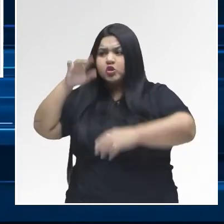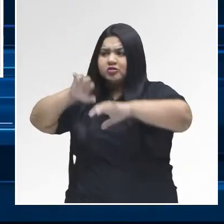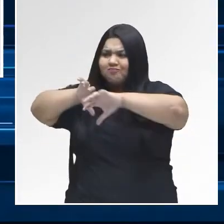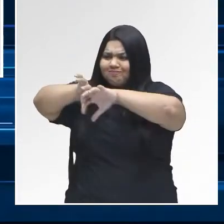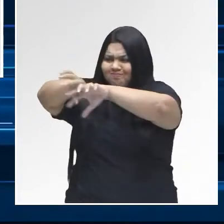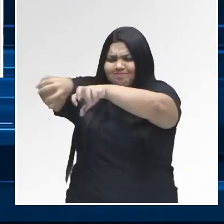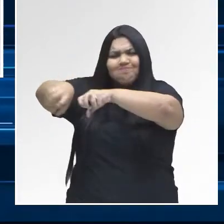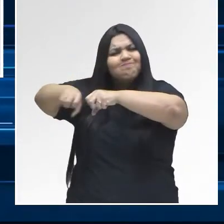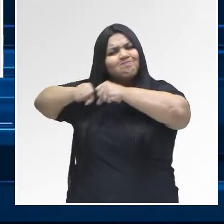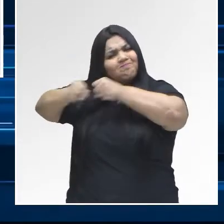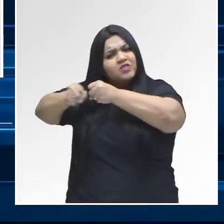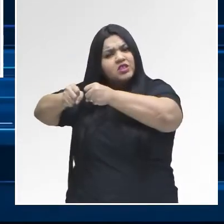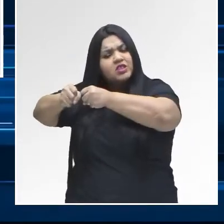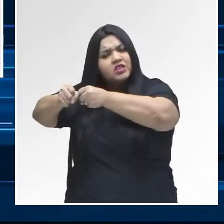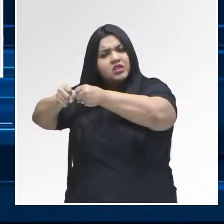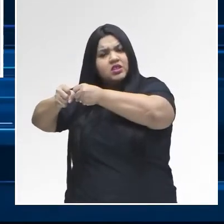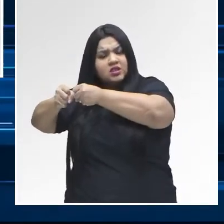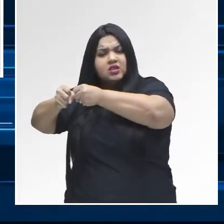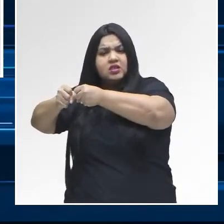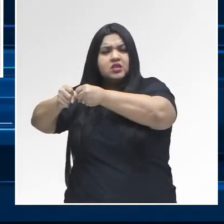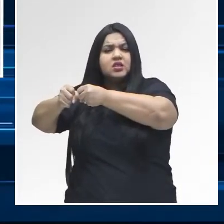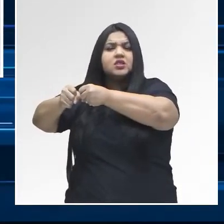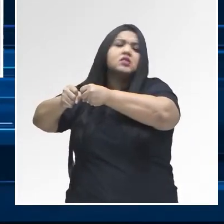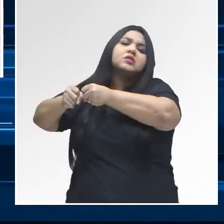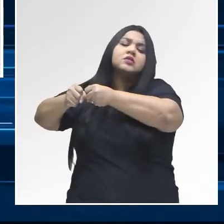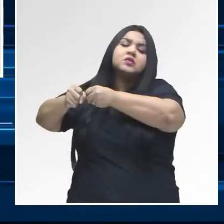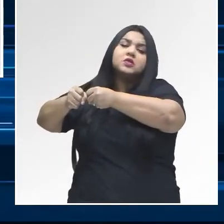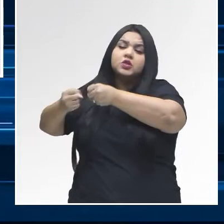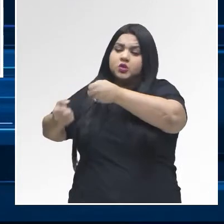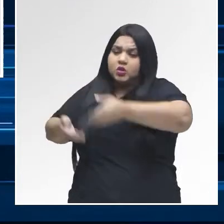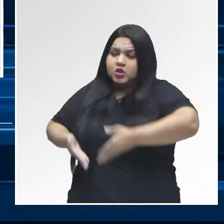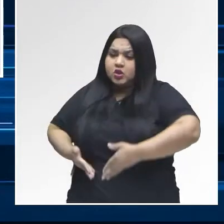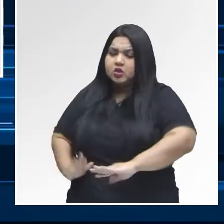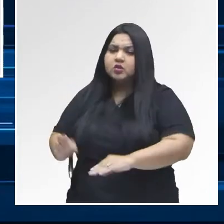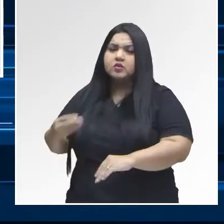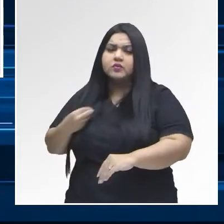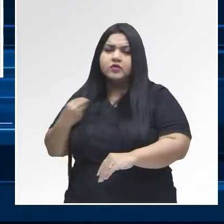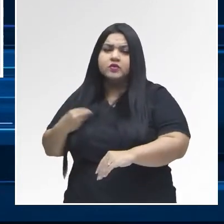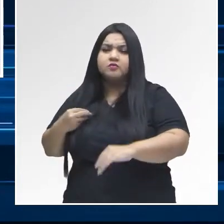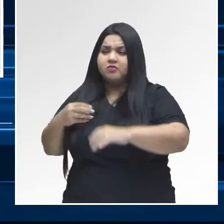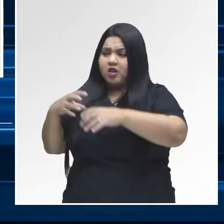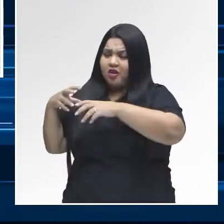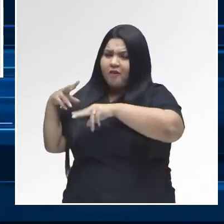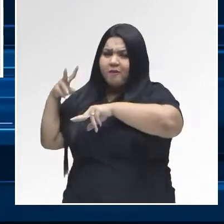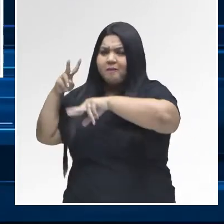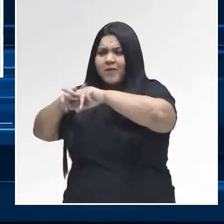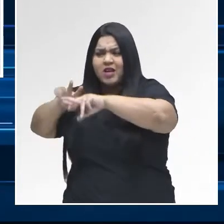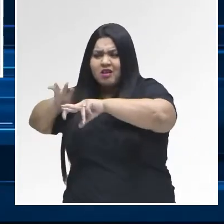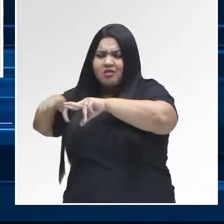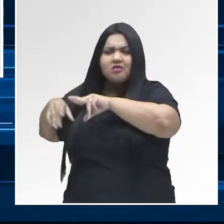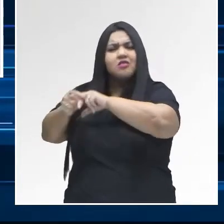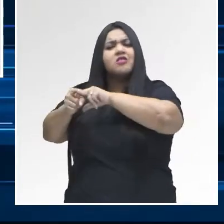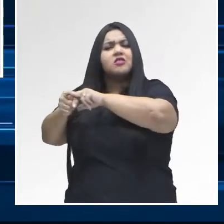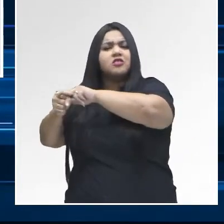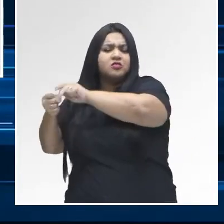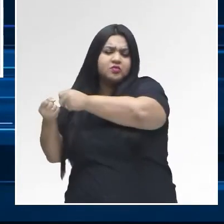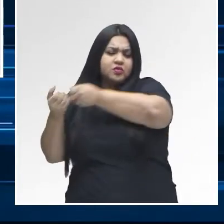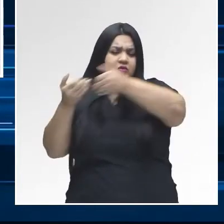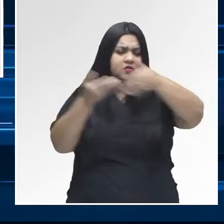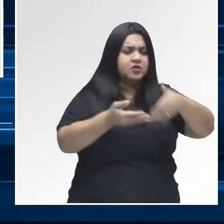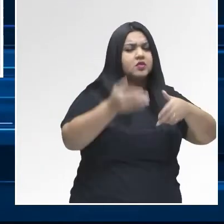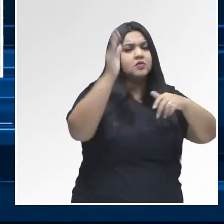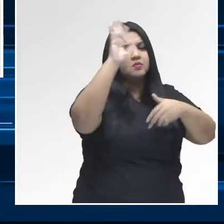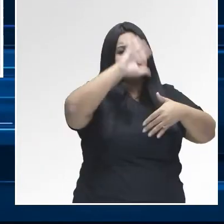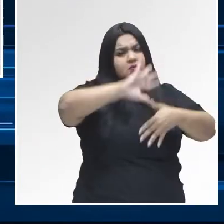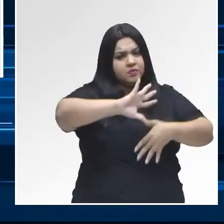retiradas à força de suas terras, tá? De suas localidades onde nasceram, onde viveram, e foram trazidas para o continente americano.